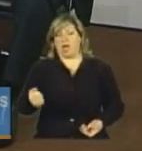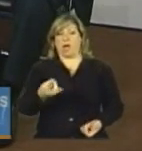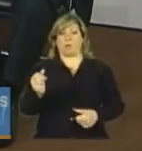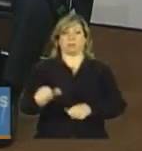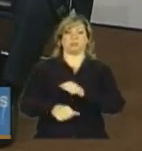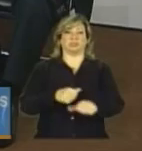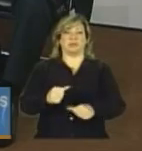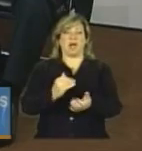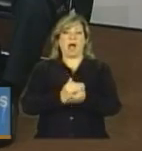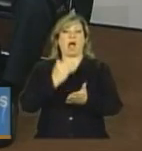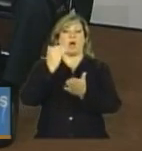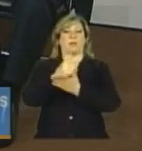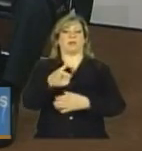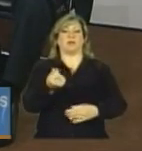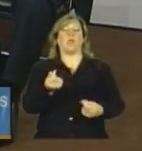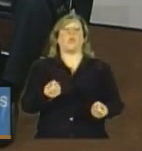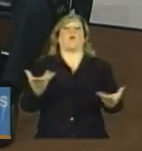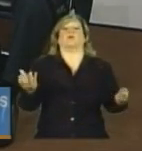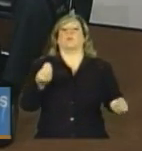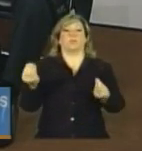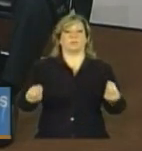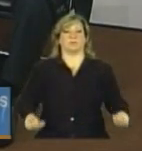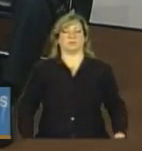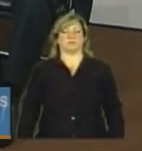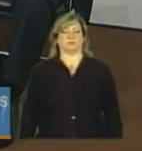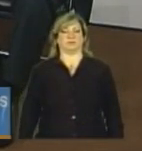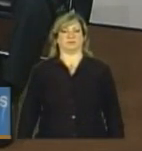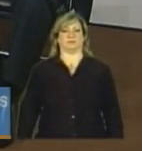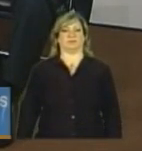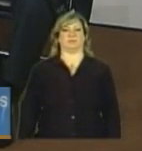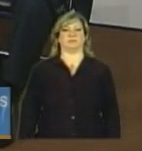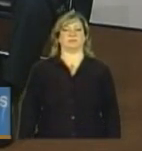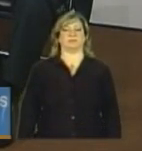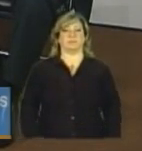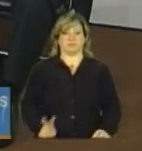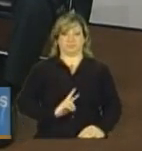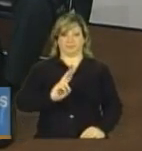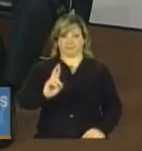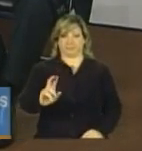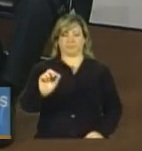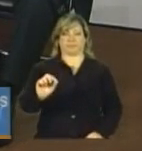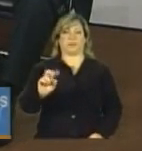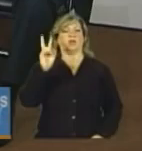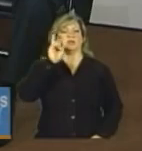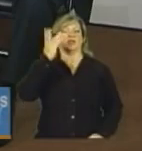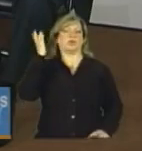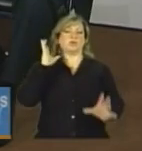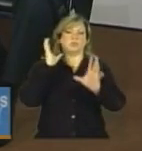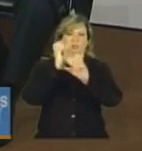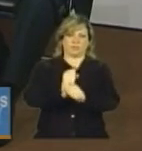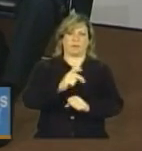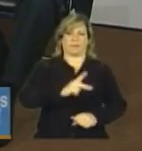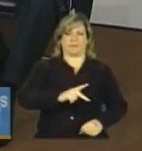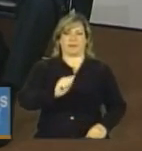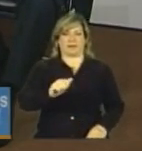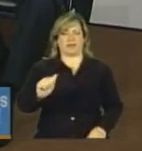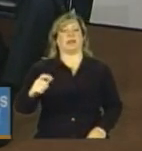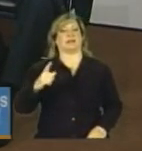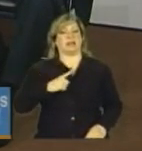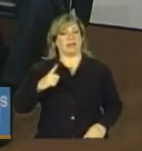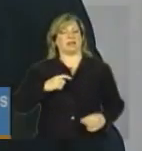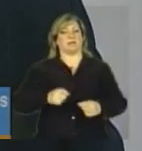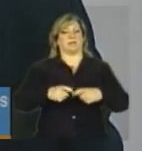a aumentar esses recursos em quanto seria? Bom, eh, historicamente o PA tem crescido no seu